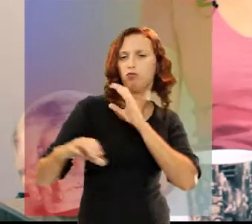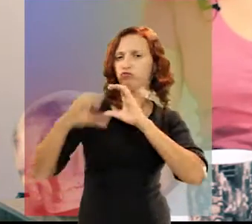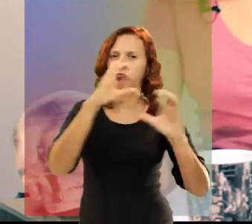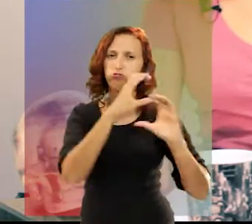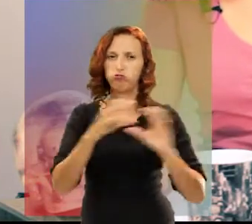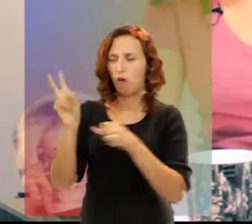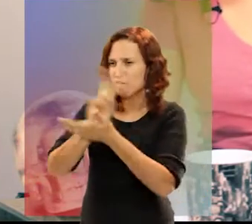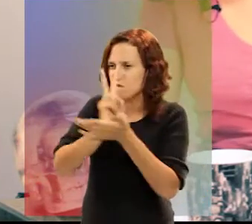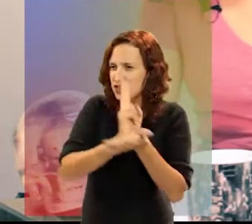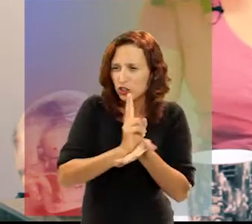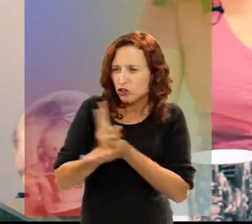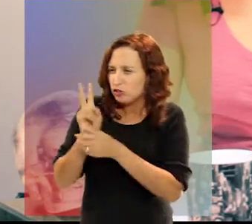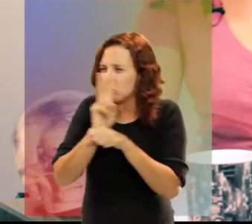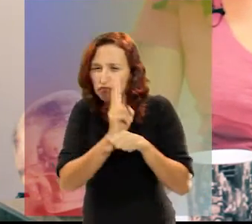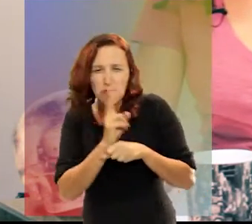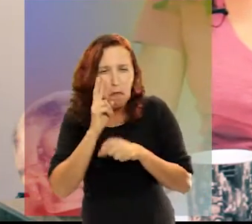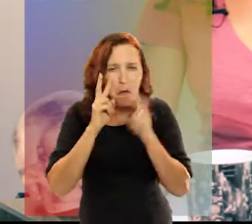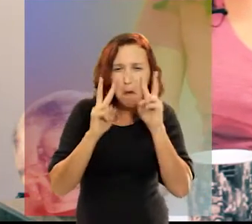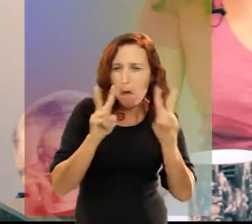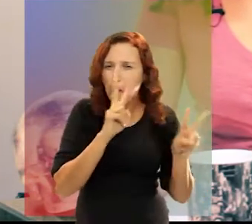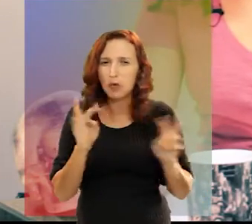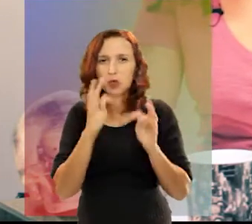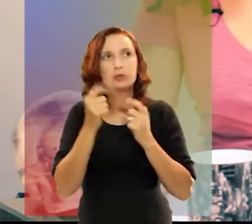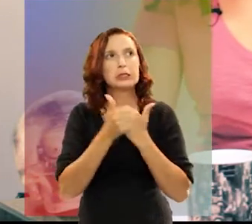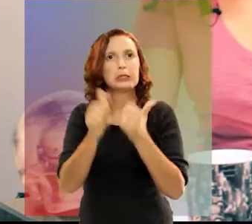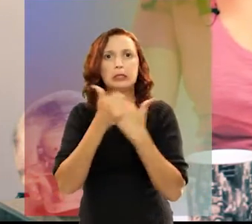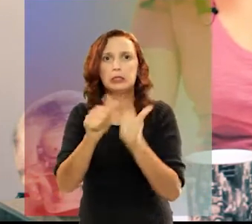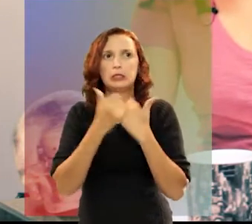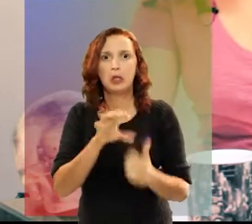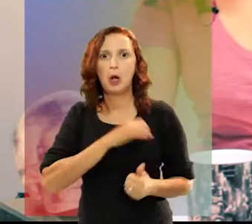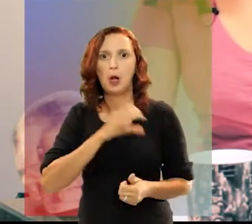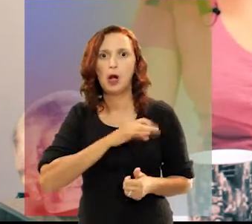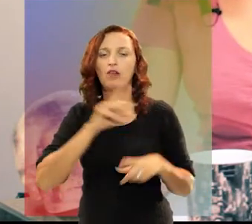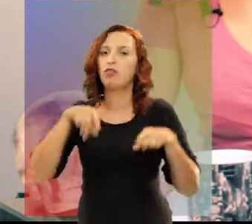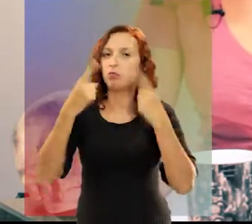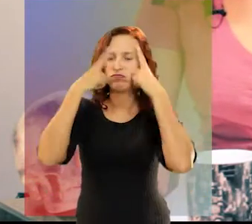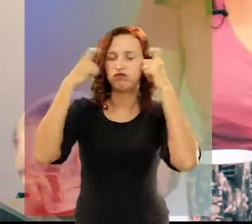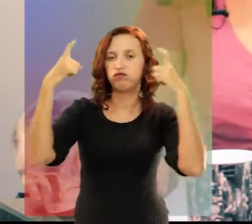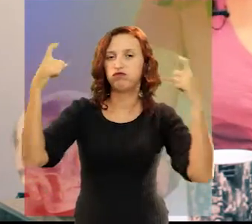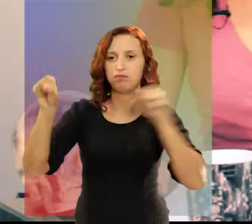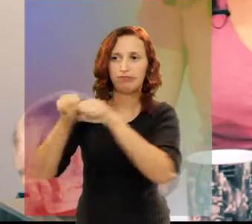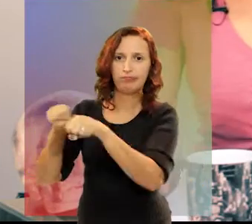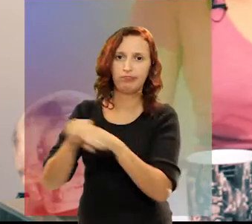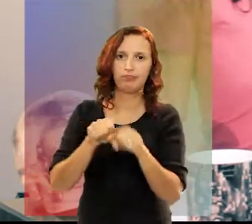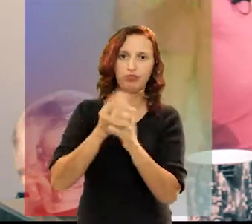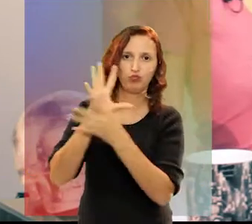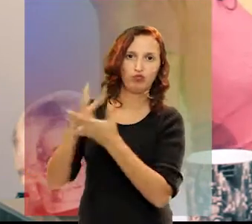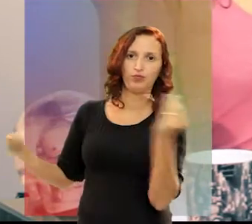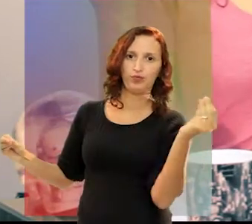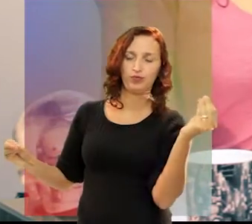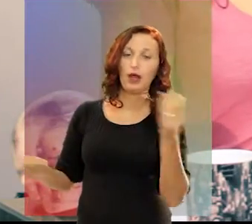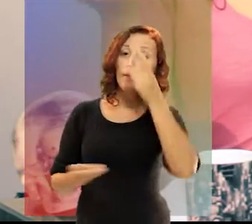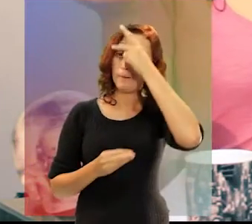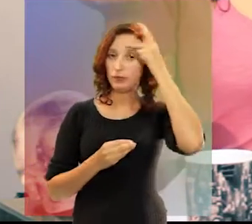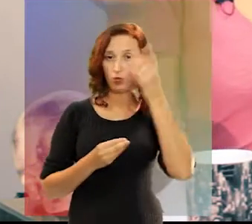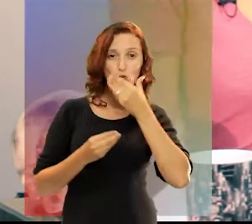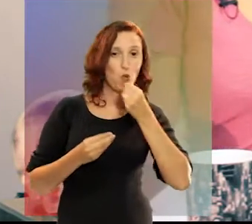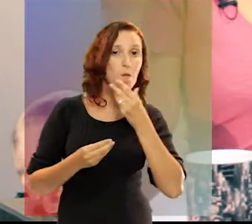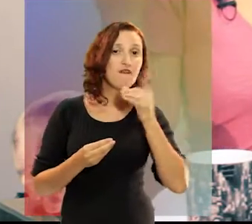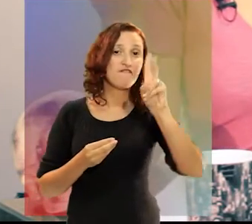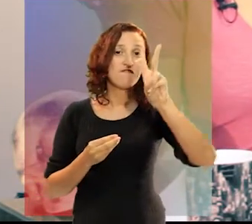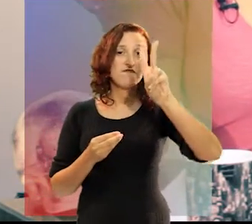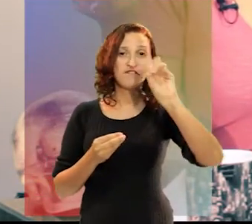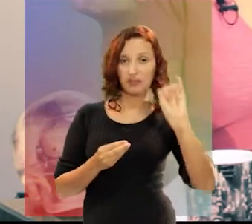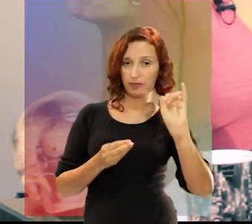que tá vendo todo mundo, vigia todo mundo, e todo mundo tem que seguir aquela regra, e quem não segue é torturado até a morte e desaparece. O Vi conhece